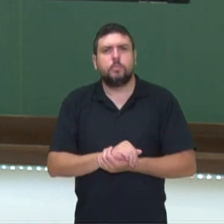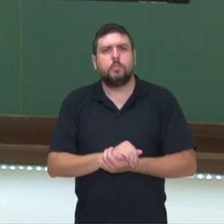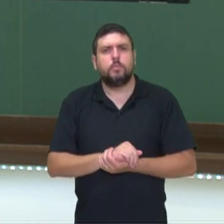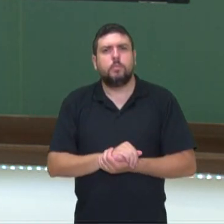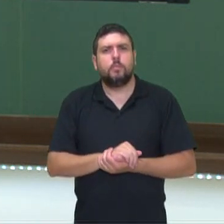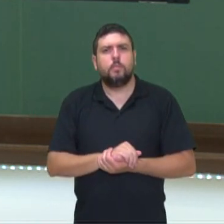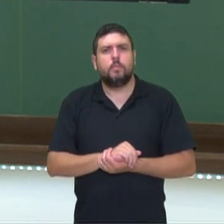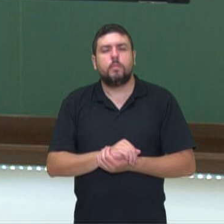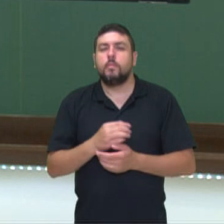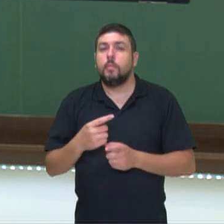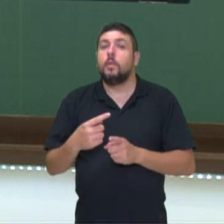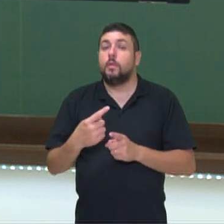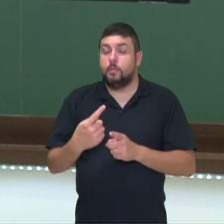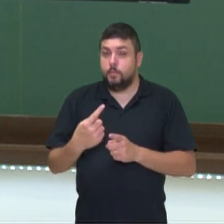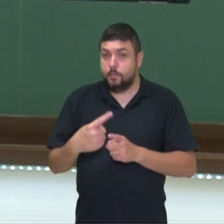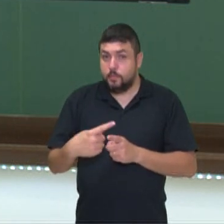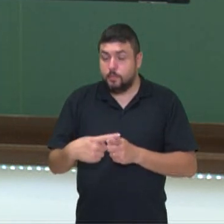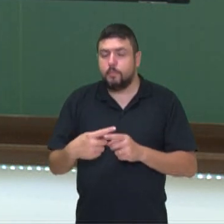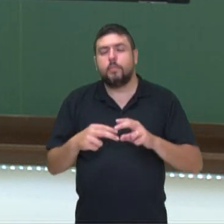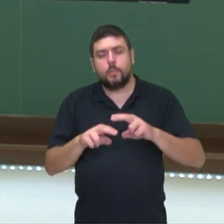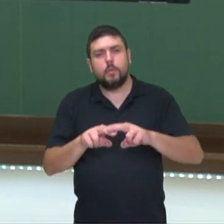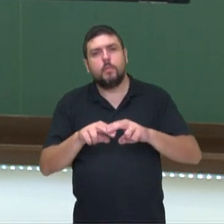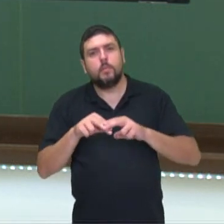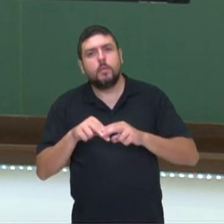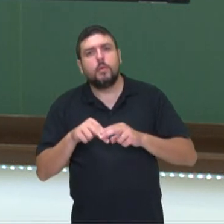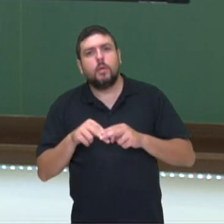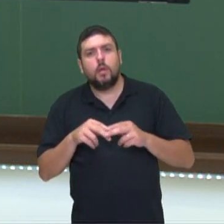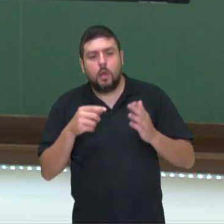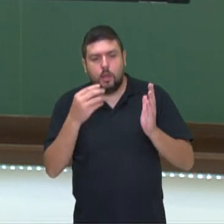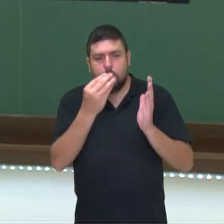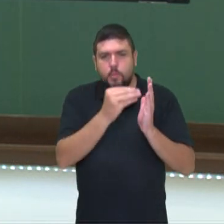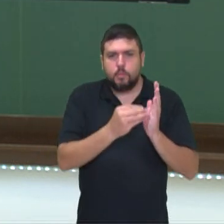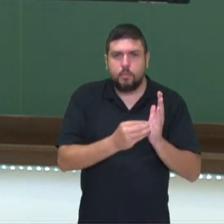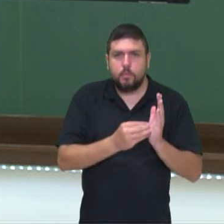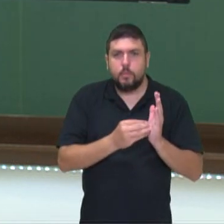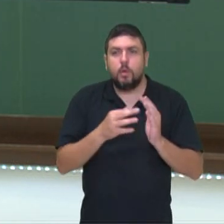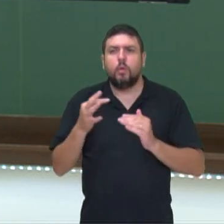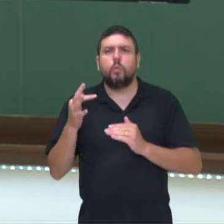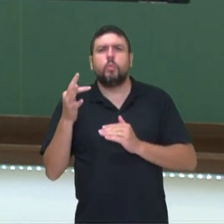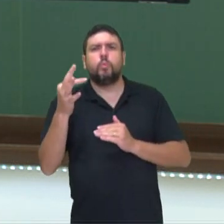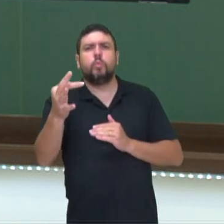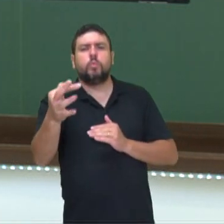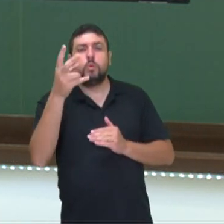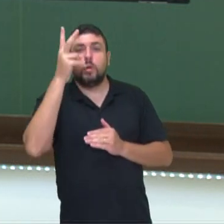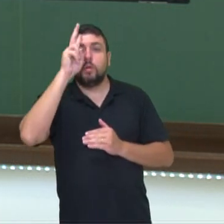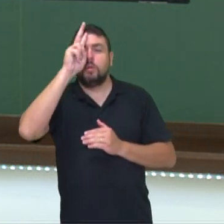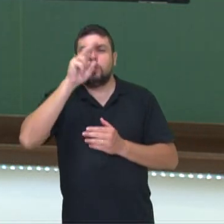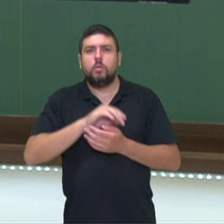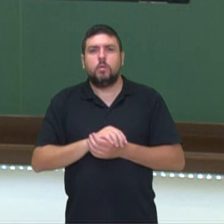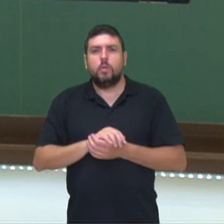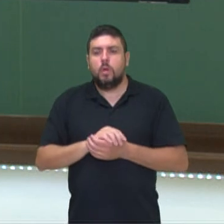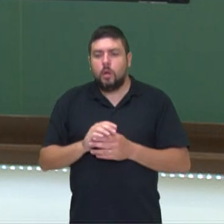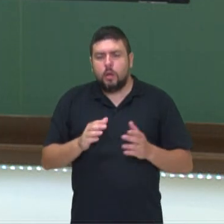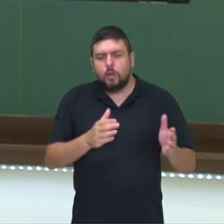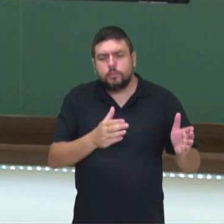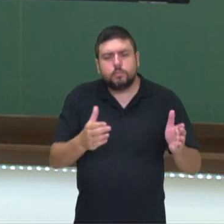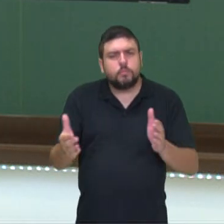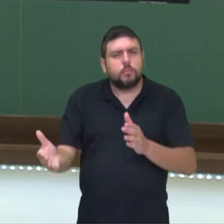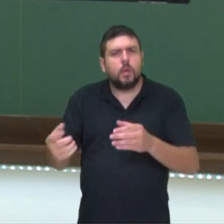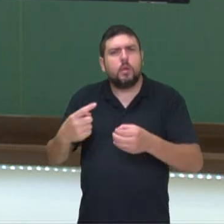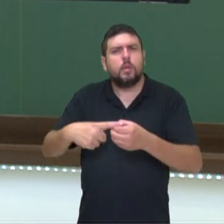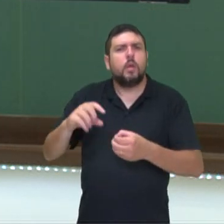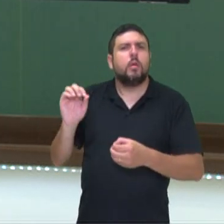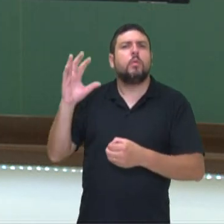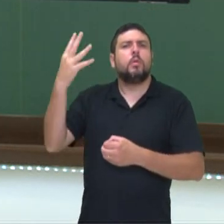Porque, posteriormente, esses fatos servem para a história. O que aconteceu naquela cidade naquele dia, o que aconteceu